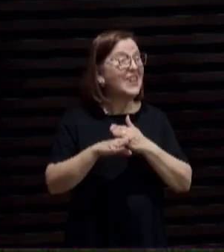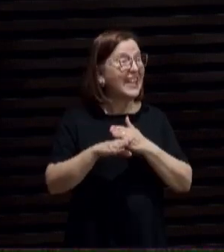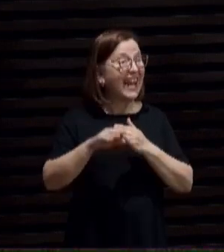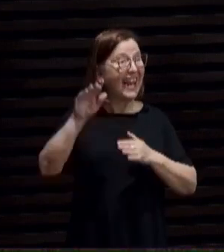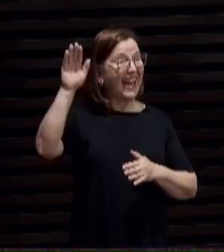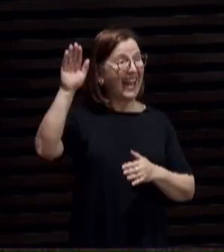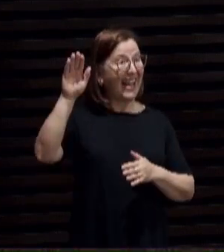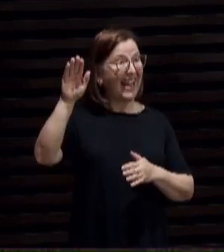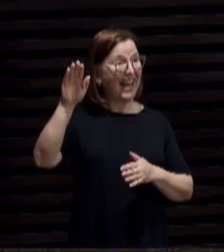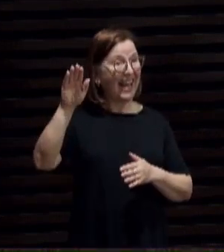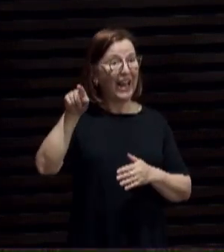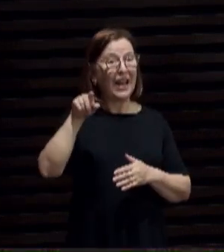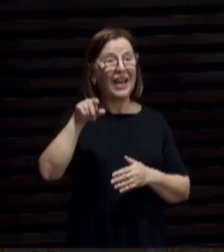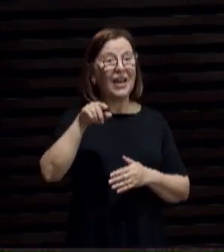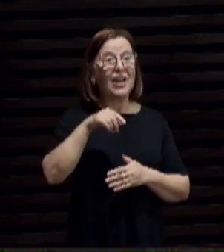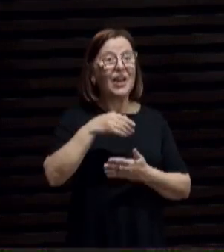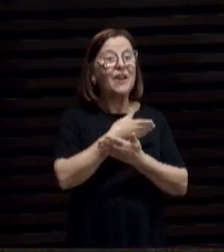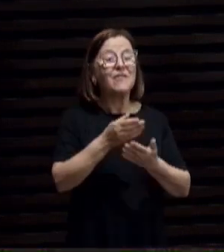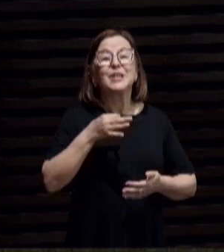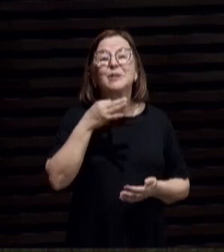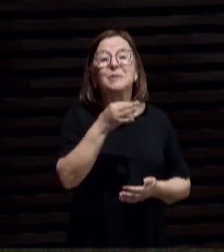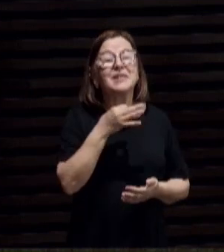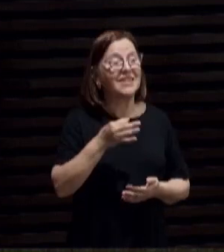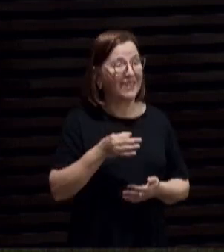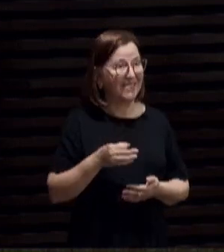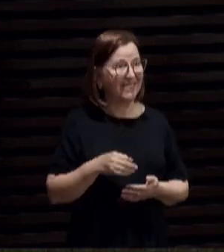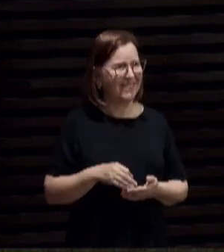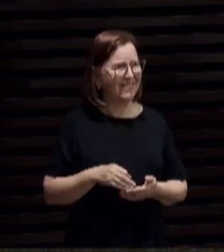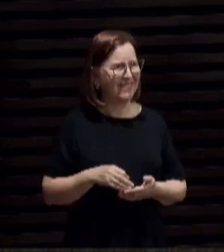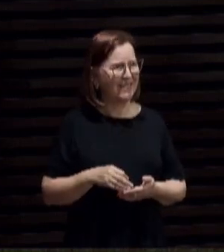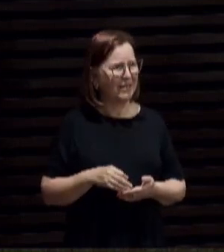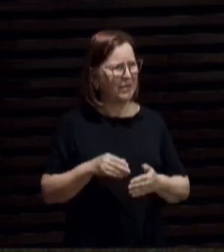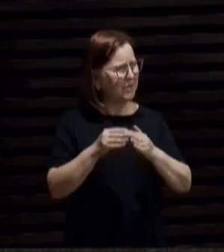O que vocês acham? Dê uma palavra assim, alguém dê uma palavra.